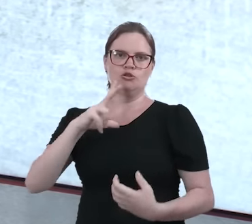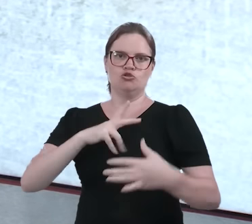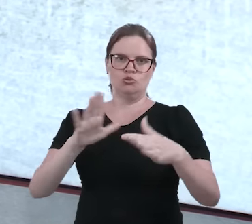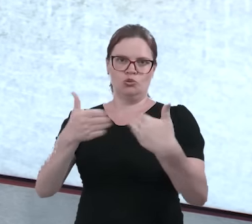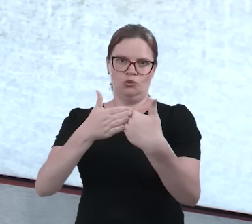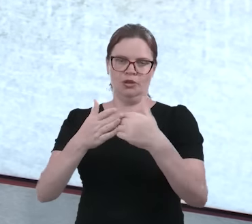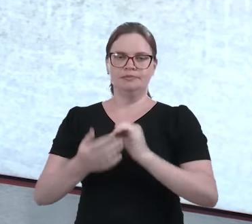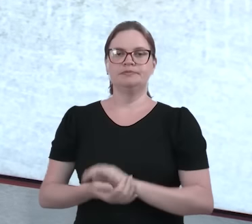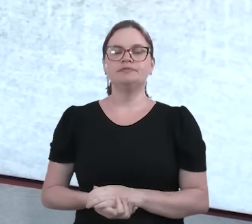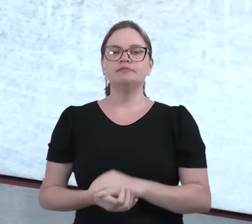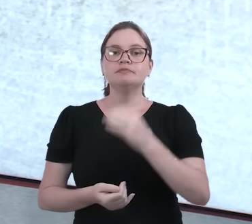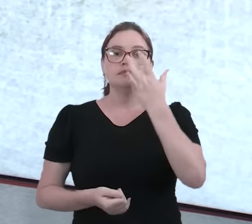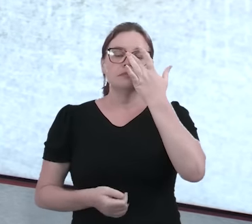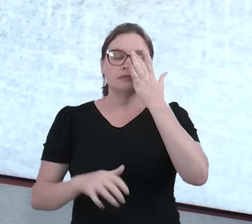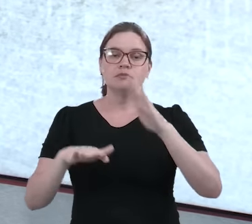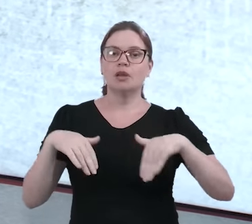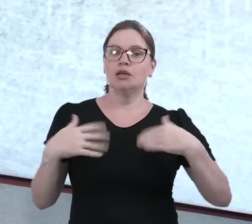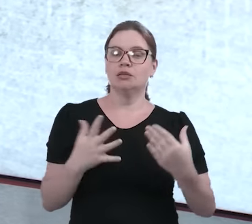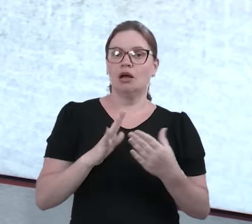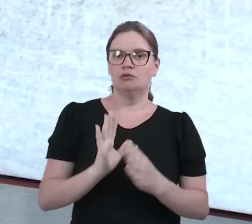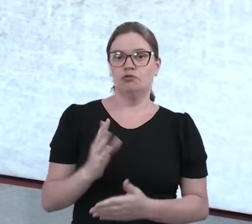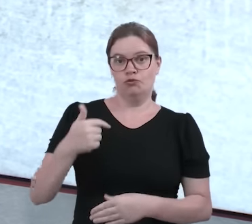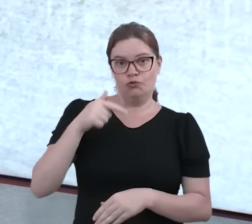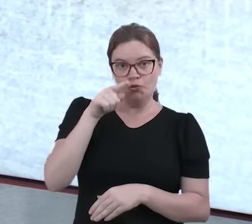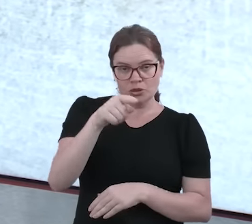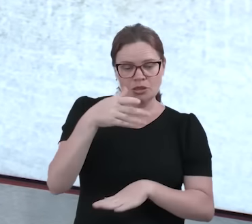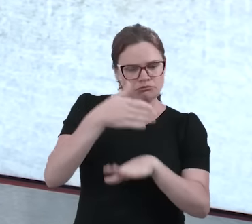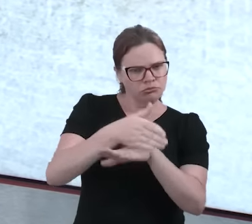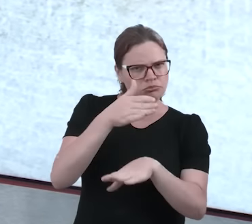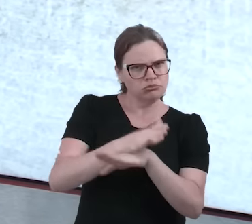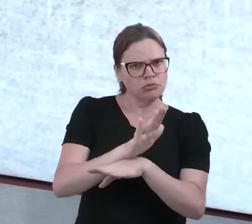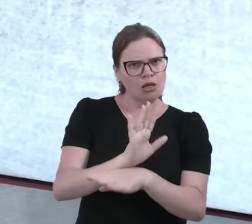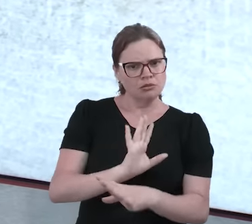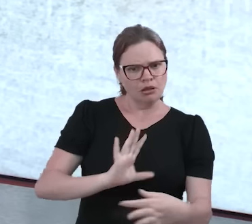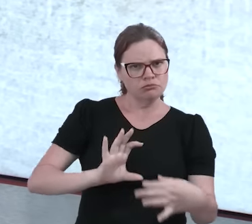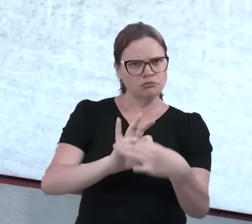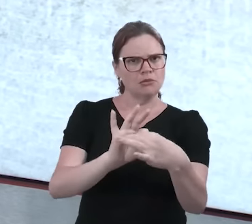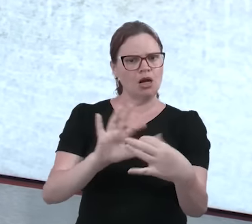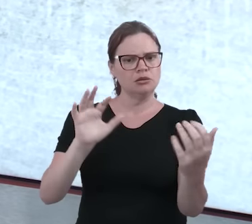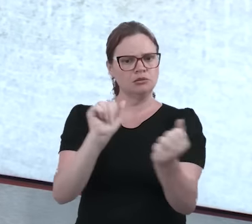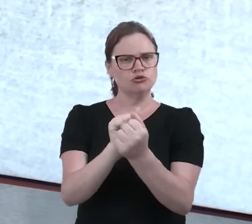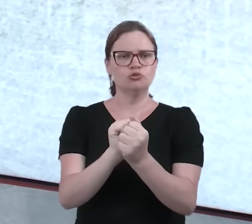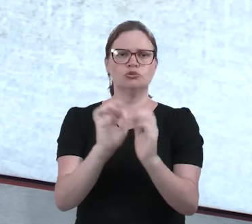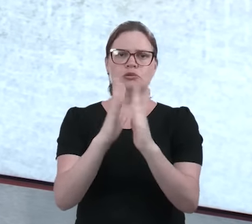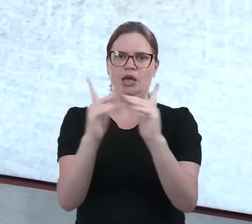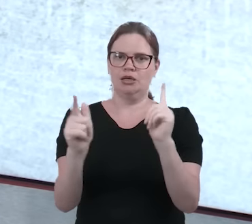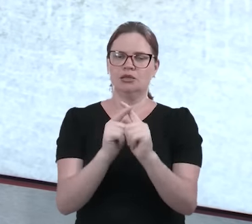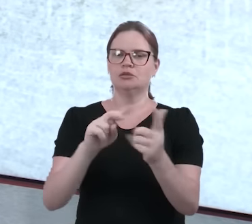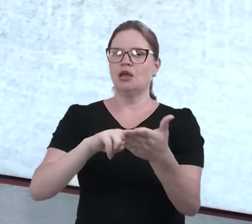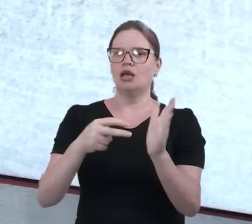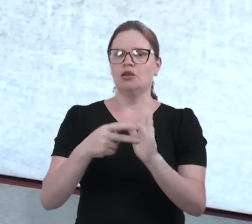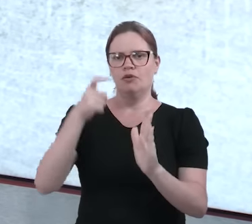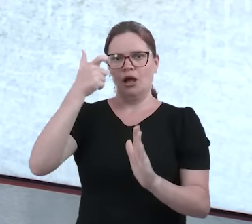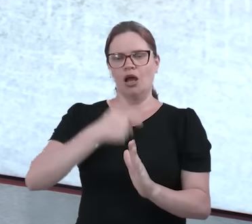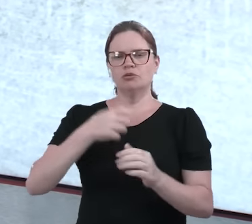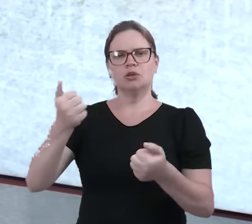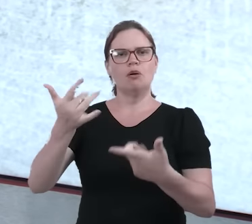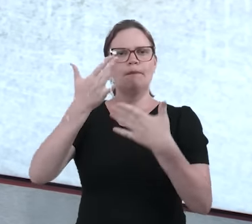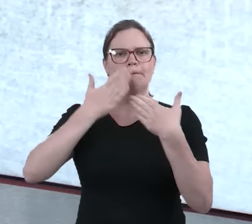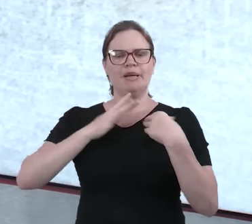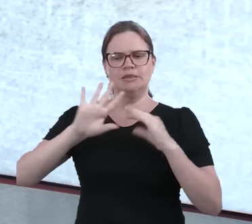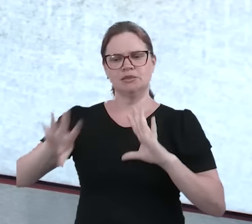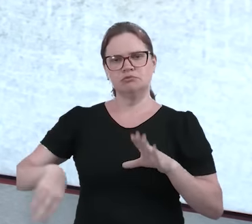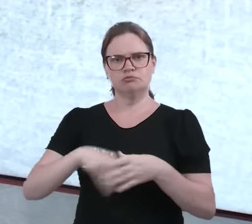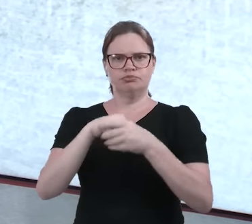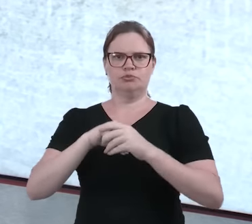igreja traz um privilégio glorioso, que é fazer parte do corpo de Cristo. Em segundo lugar,